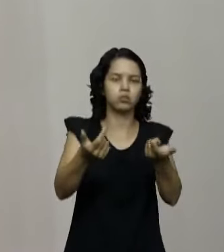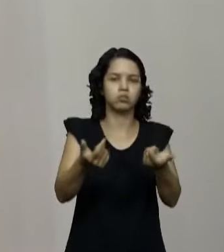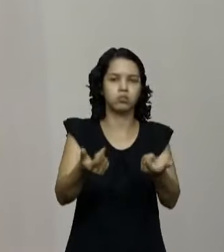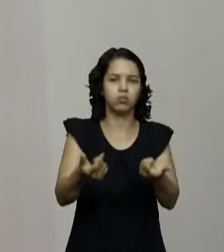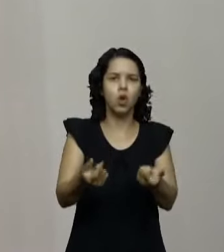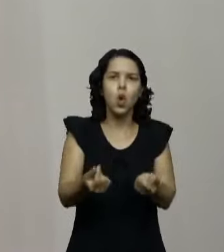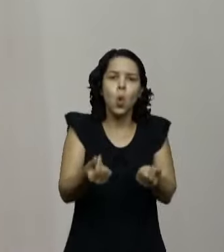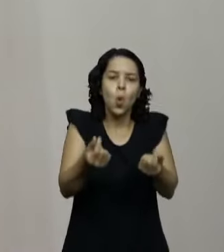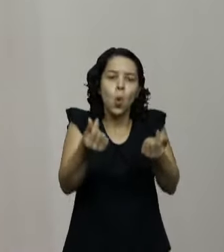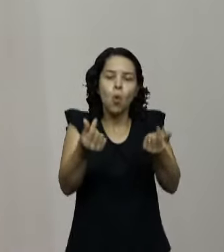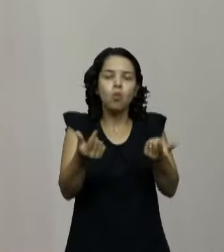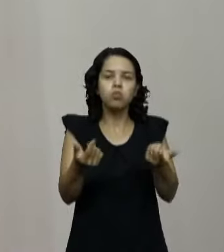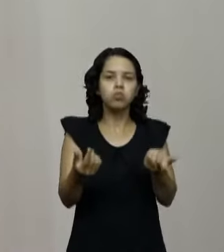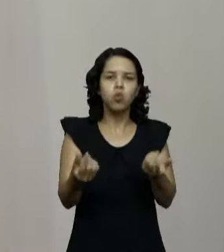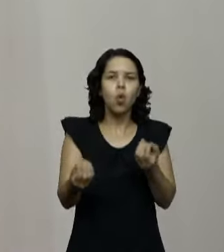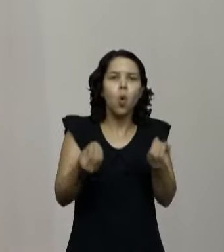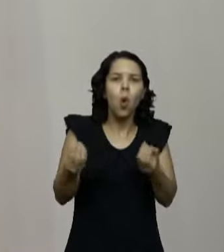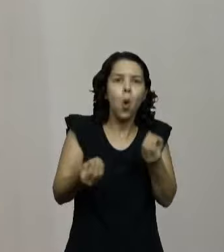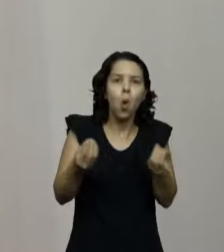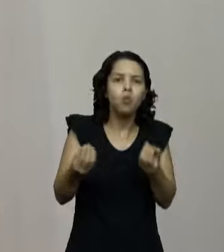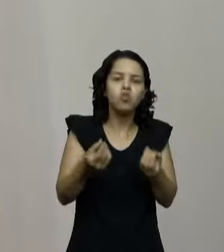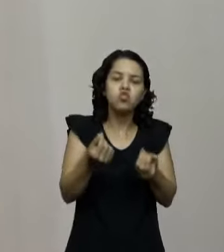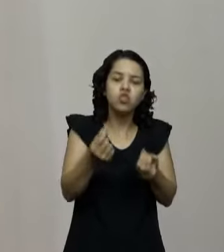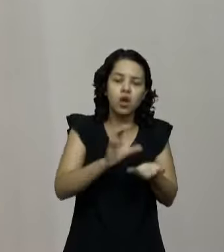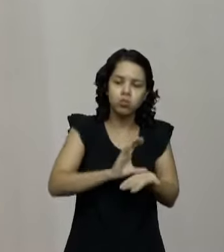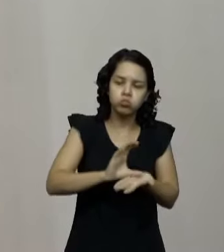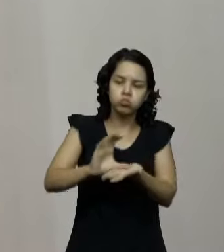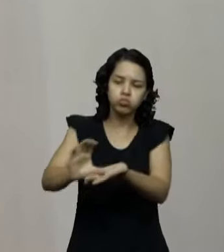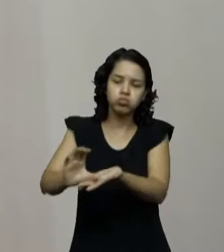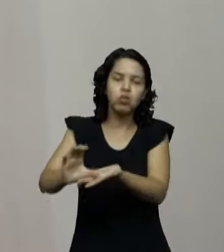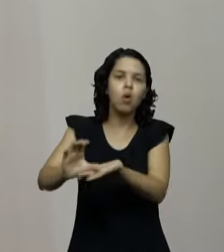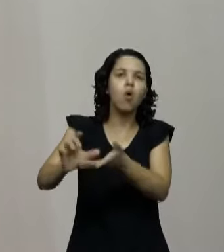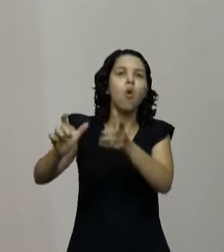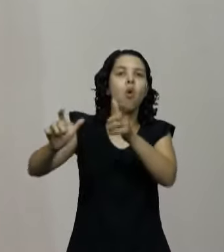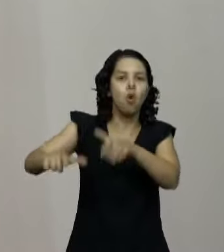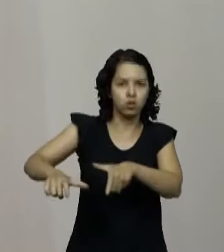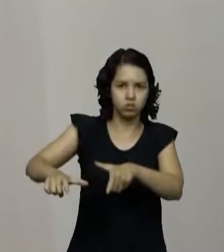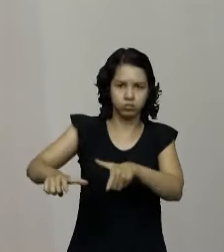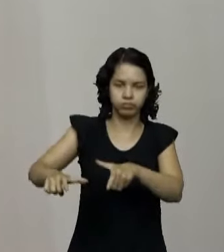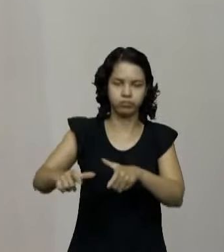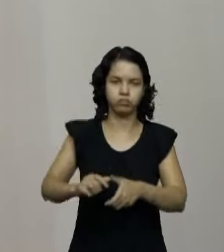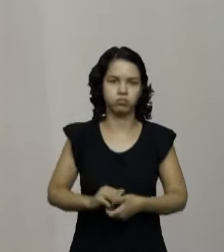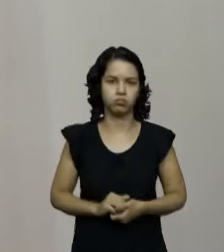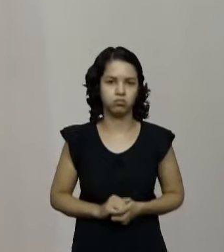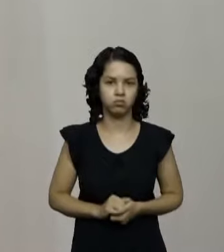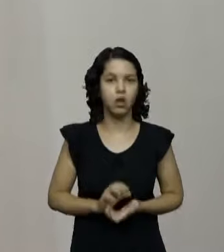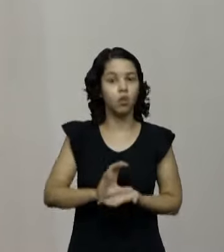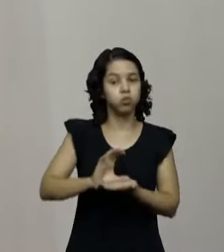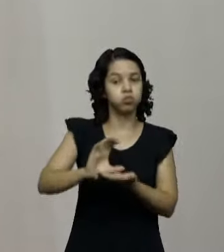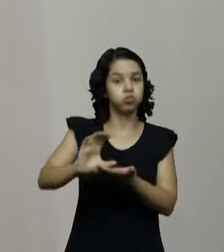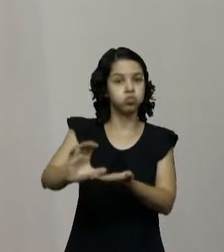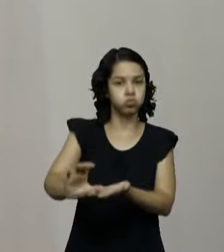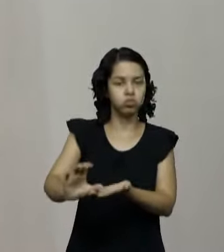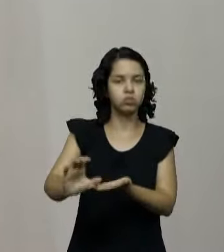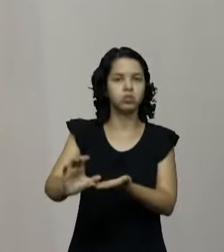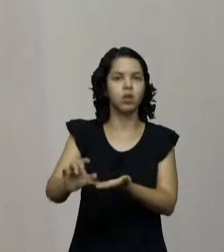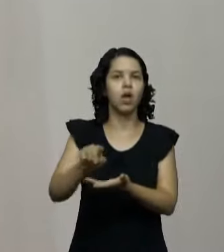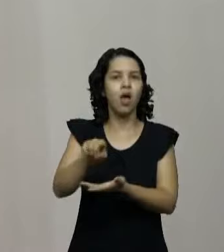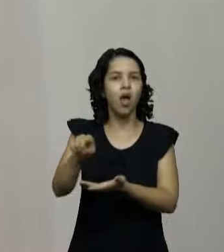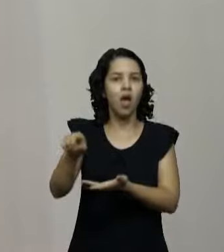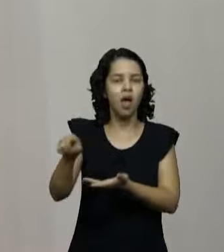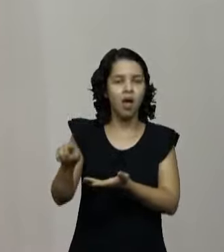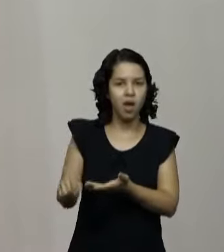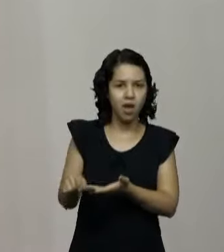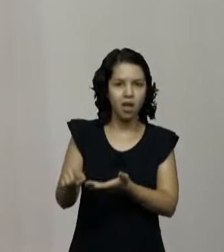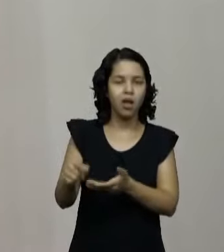de que maneira, cara Paida? Para quem foi esse dinheiro? Está sendo enviado para os acionistas da nossa Petrobras.